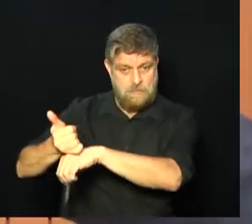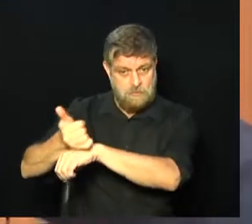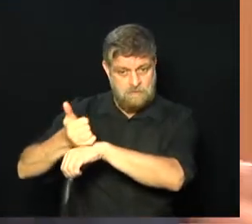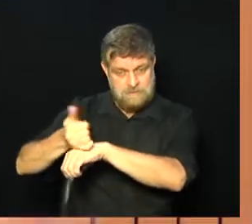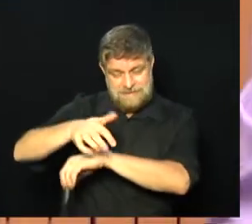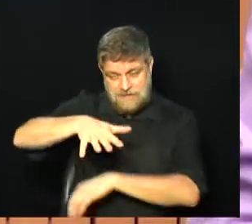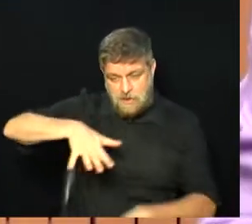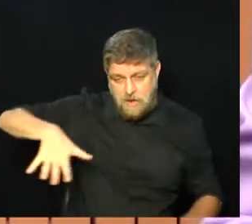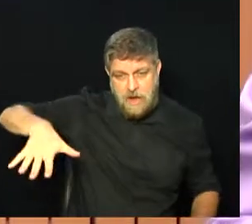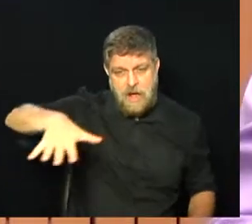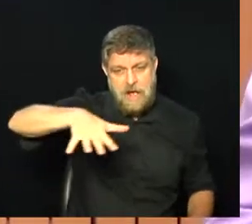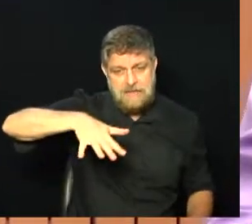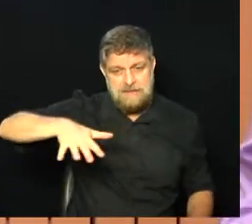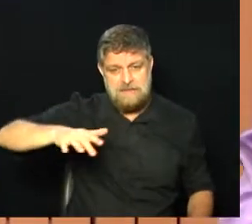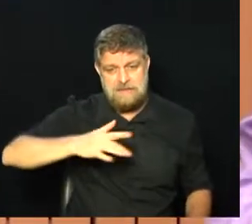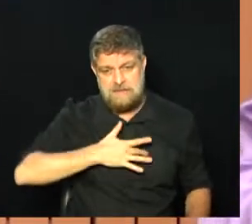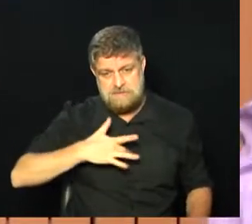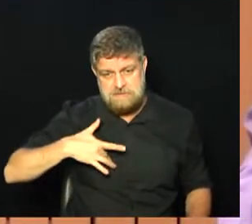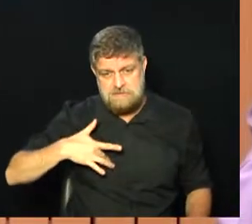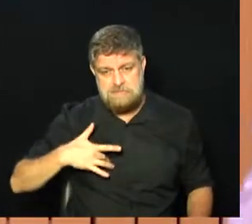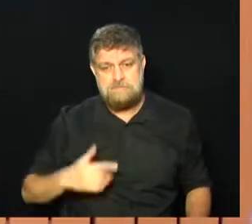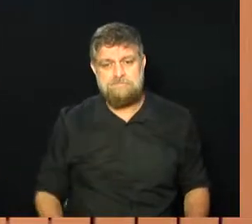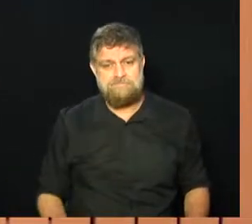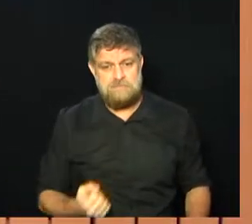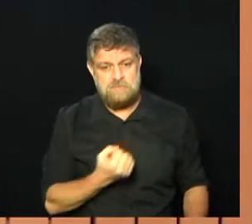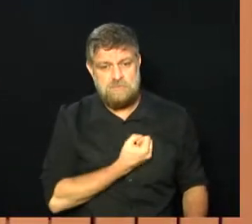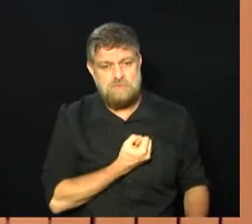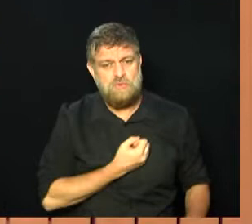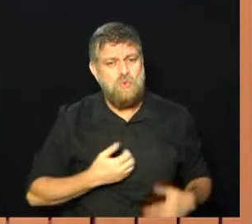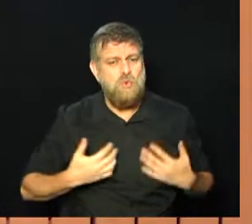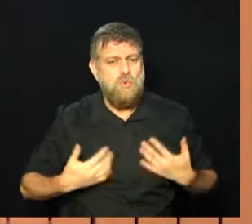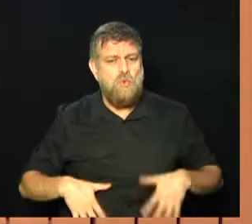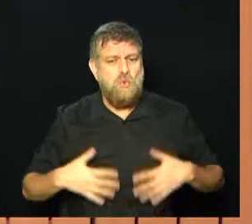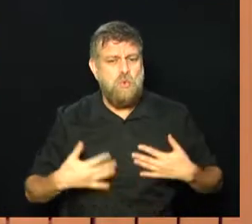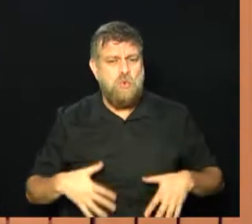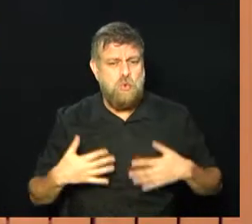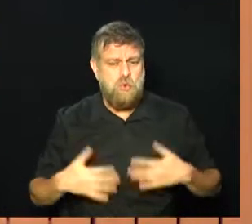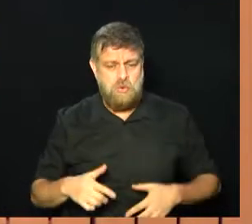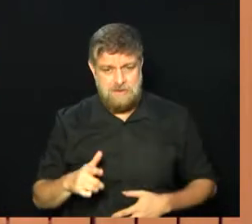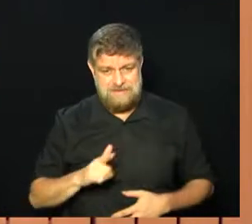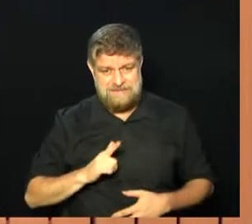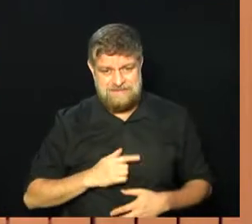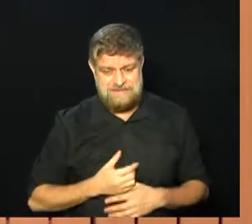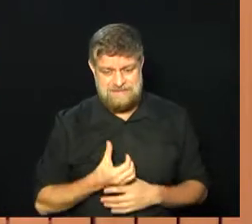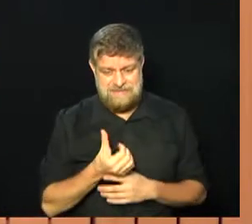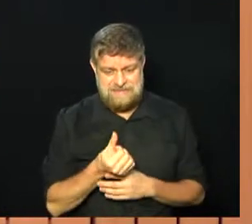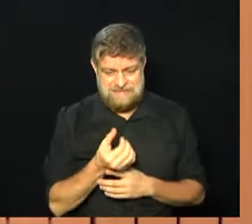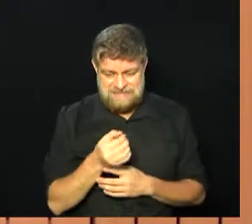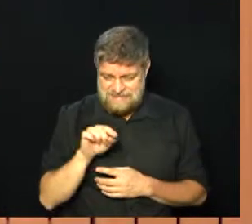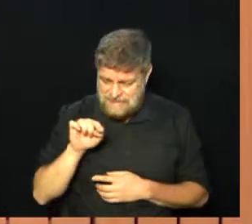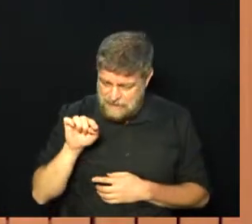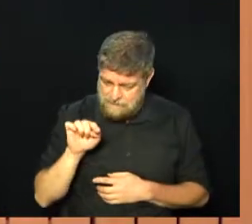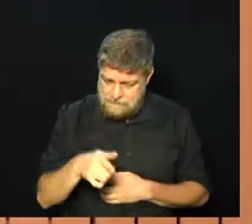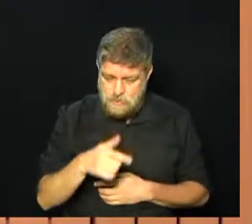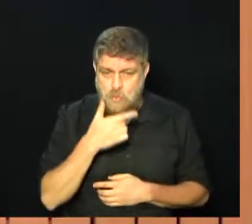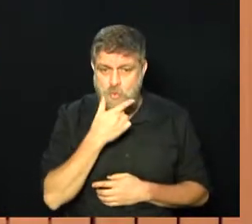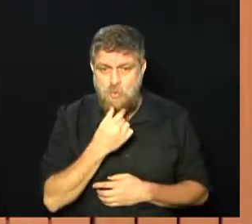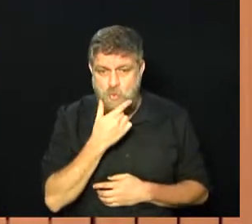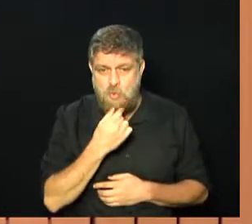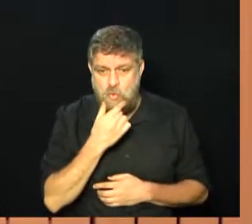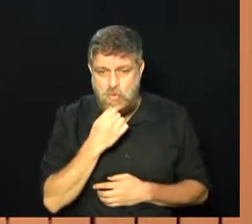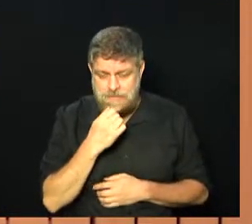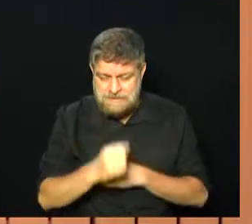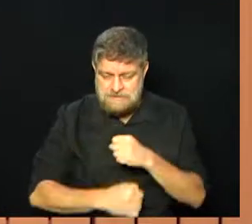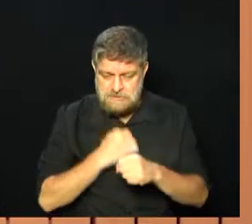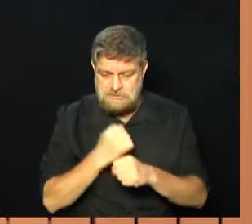área, especialista, e os números são realmente esses que ele passou. Mais de 60 mil casos ao ano, mais